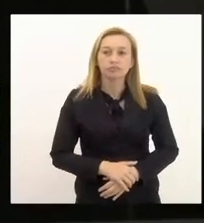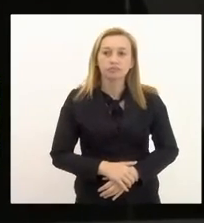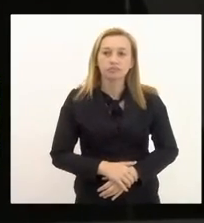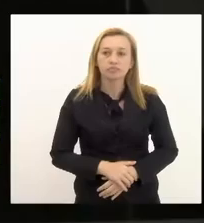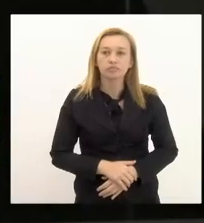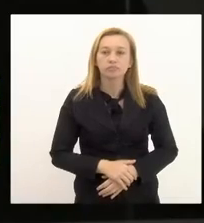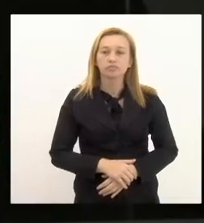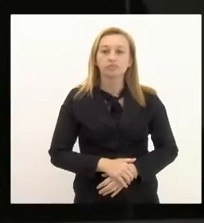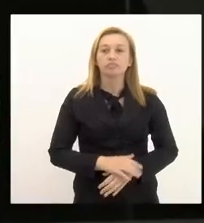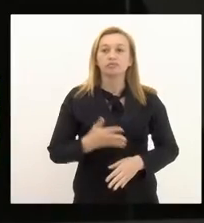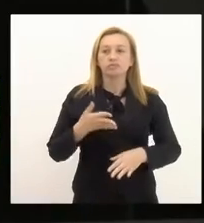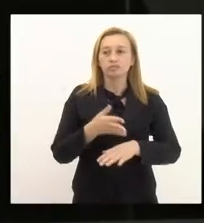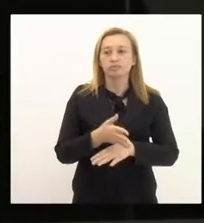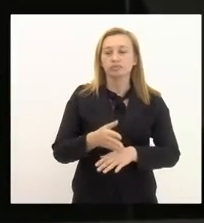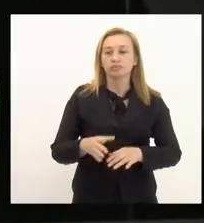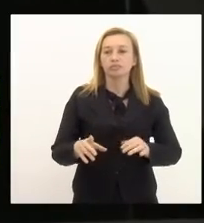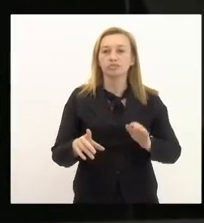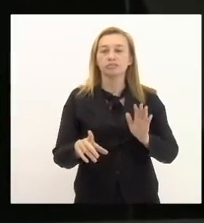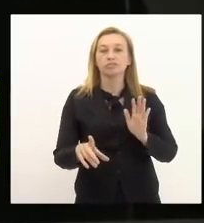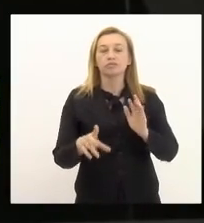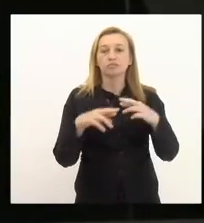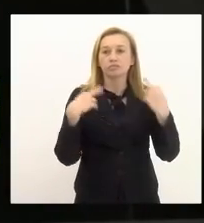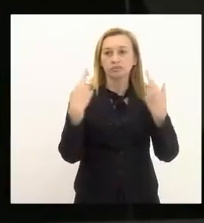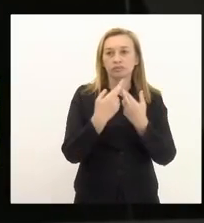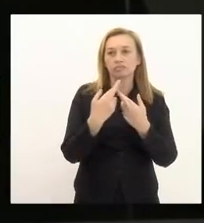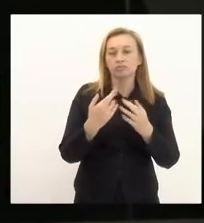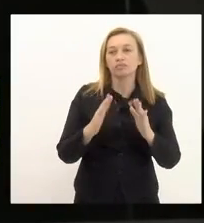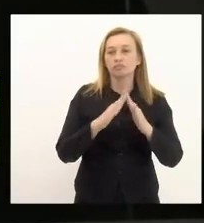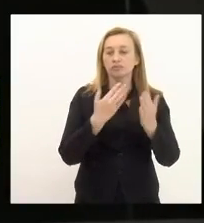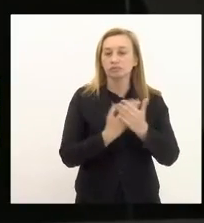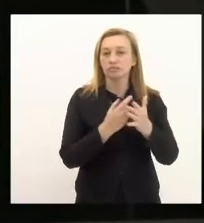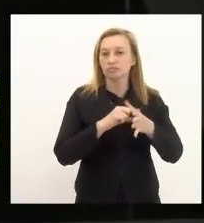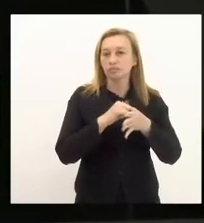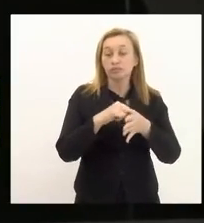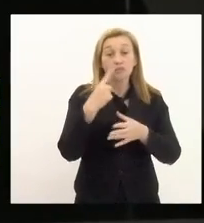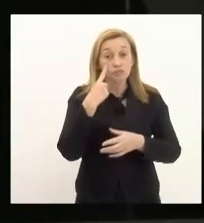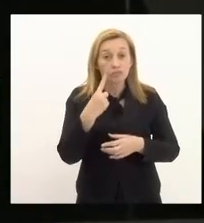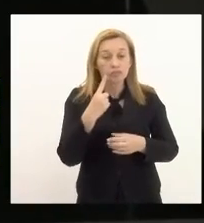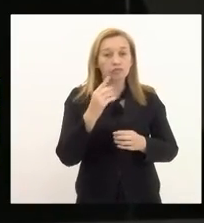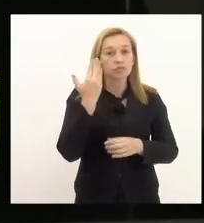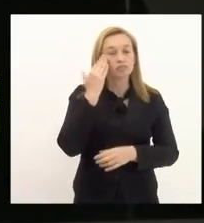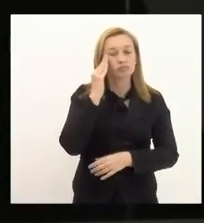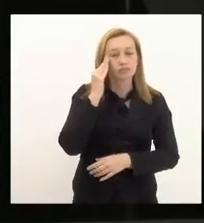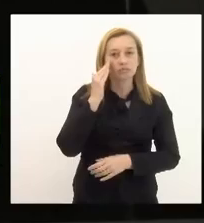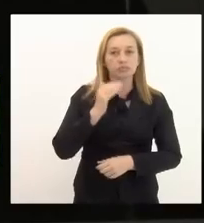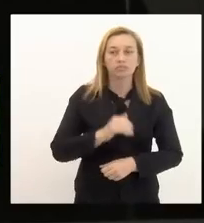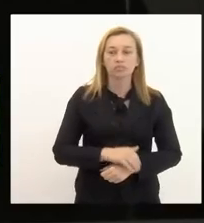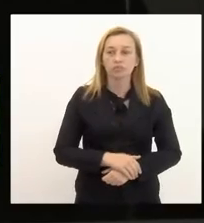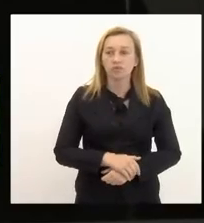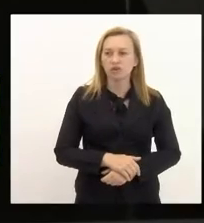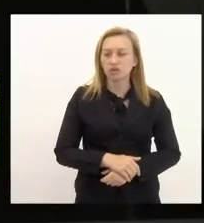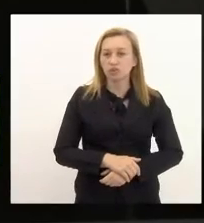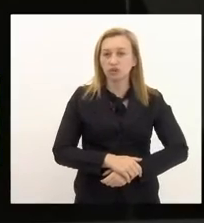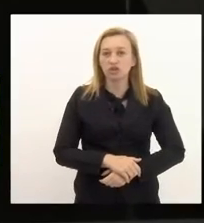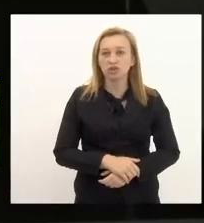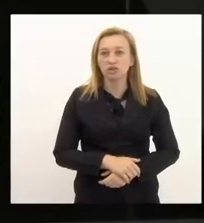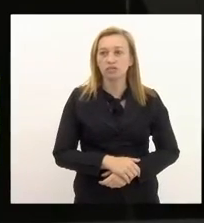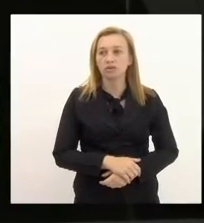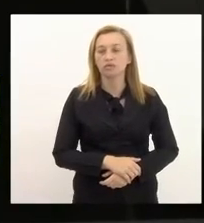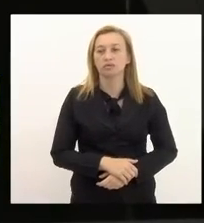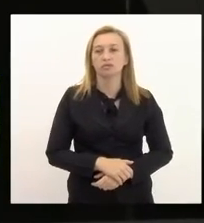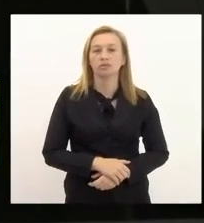quando Se chegarmos a reunião do colégio vidros podemos ponderar O que entendemos que é seja